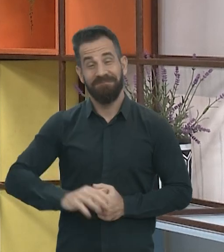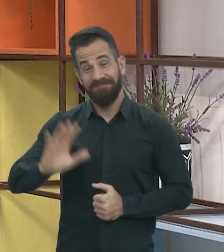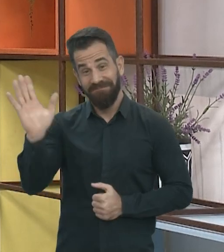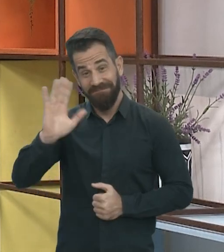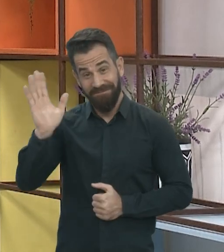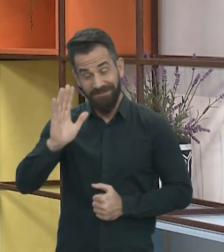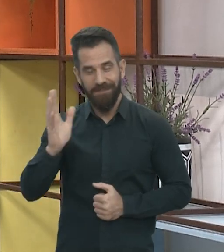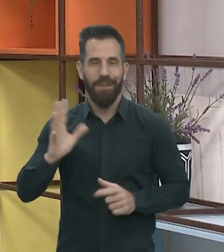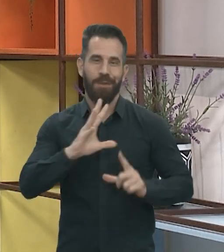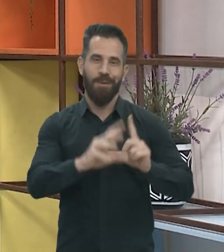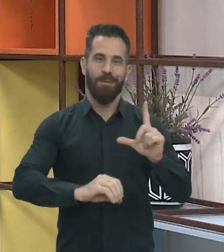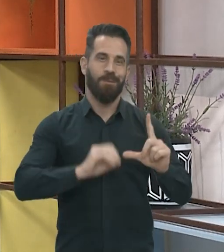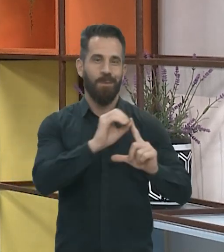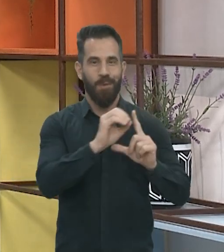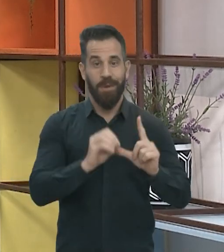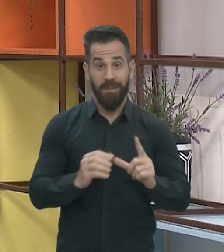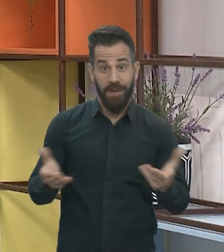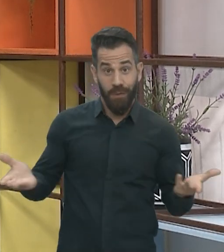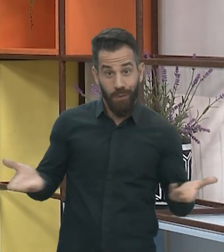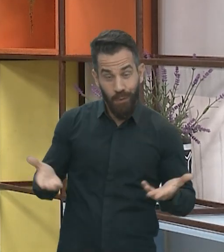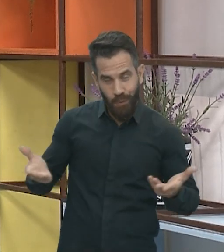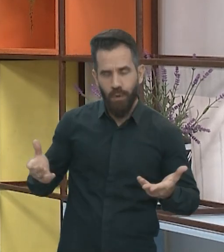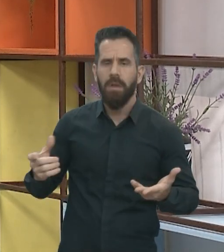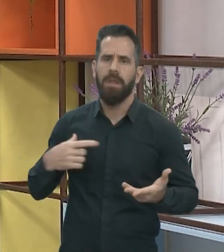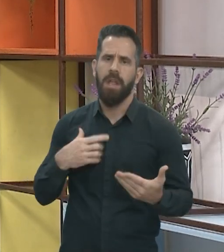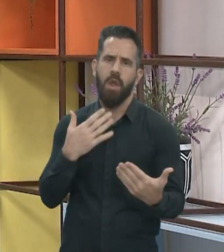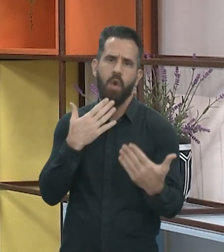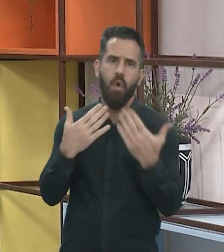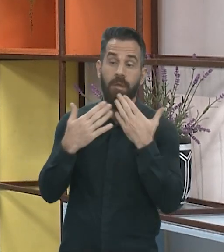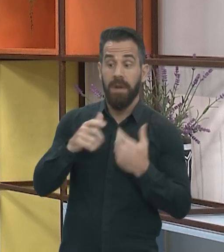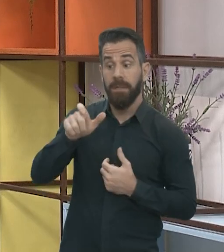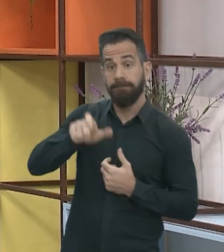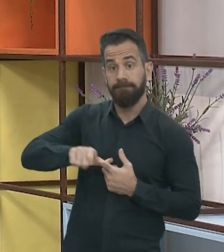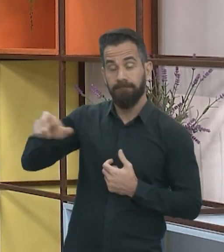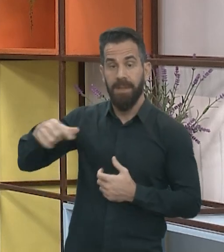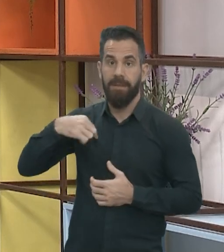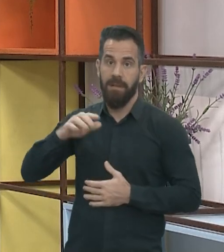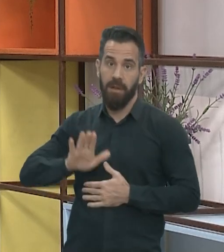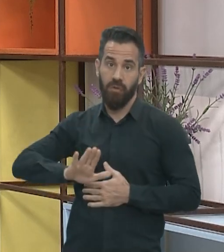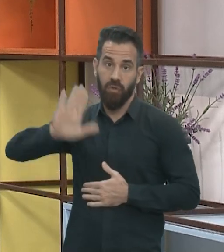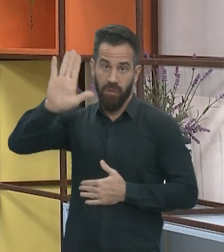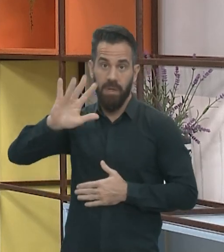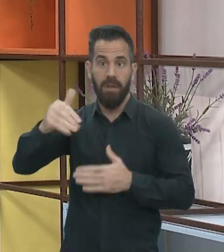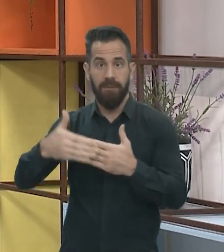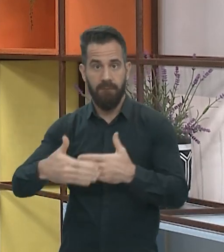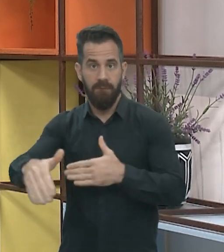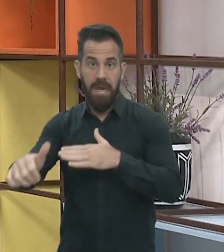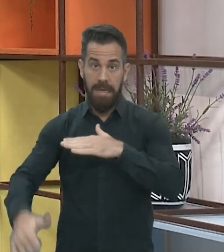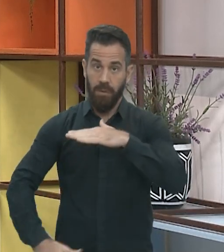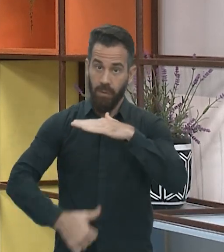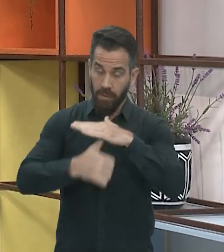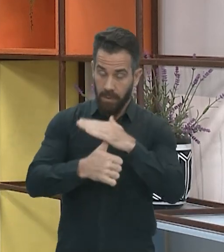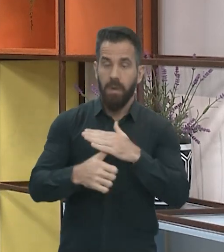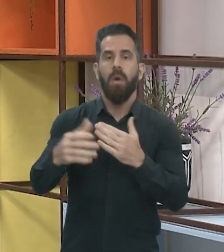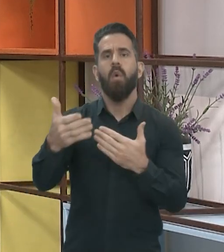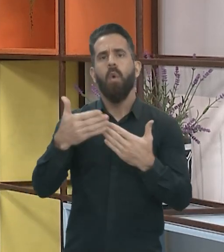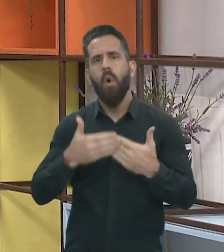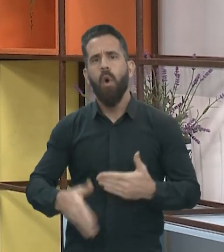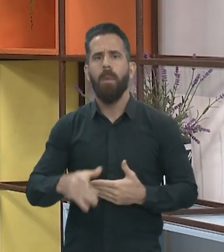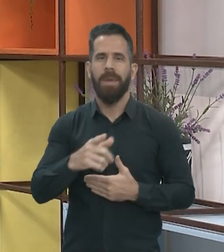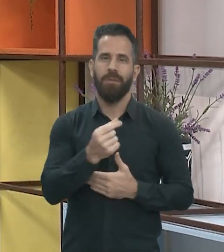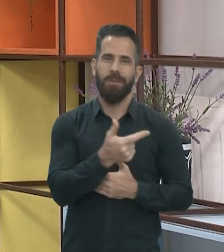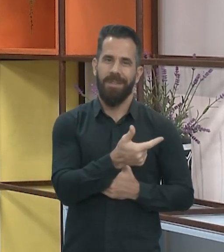Oi pessoal, no Mundo UFG de hoje vamos conversar com os candidatos à reitoria da UFG para o mandato que vai de 2026